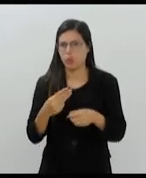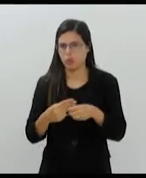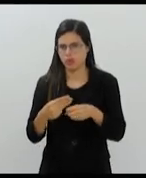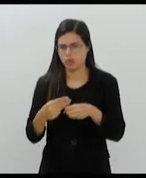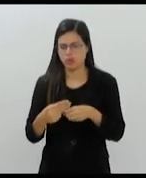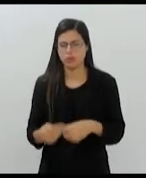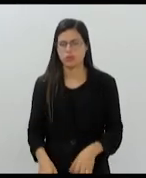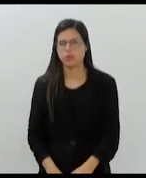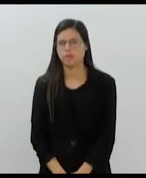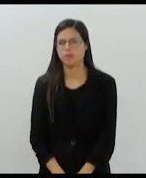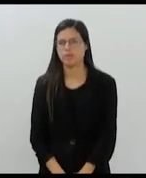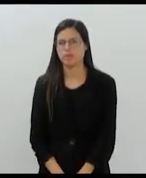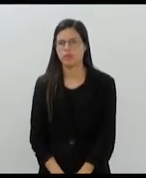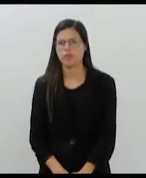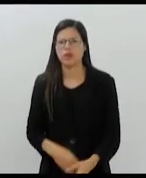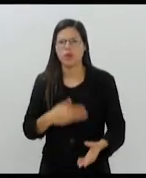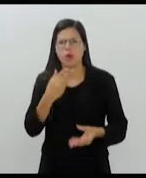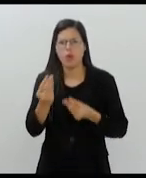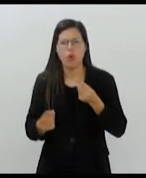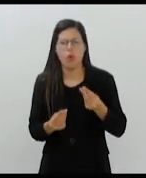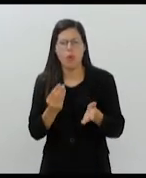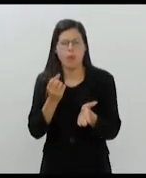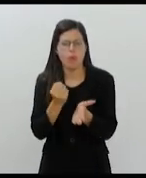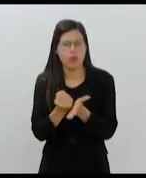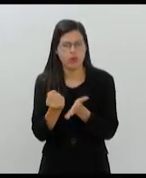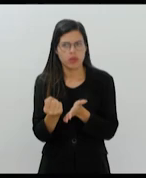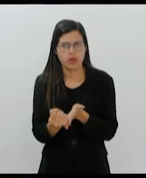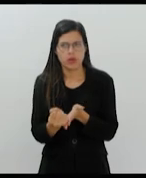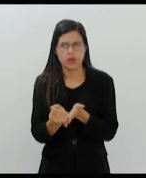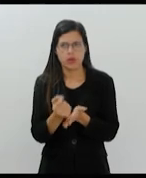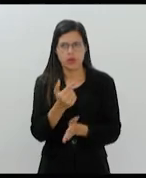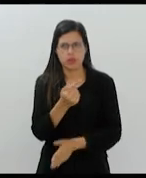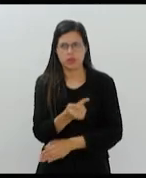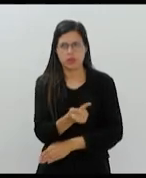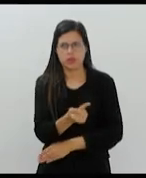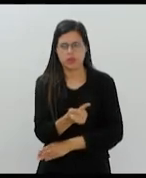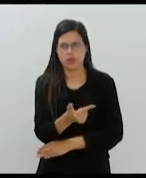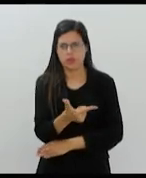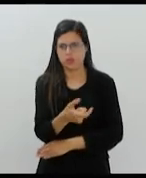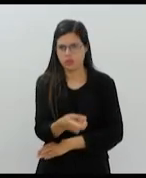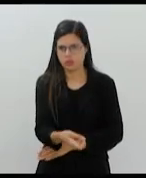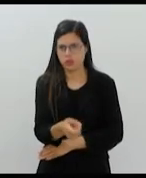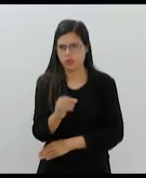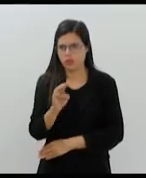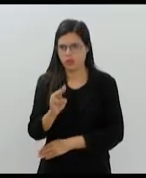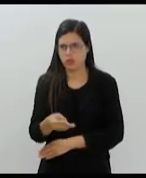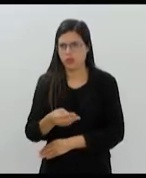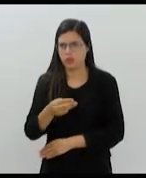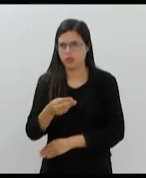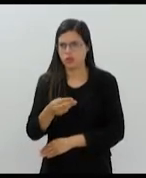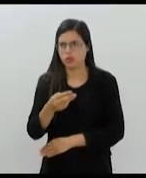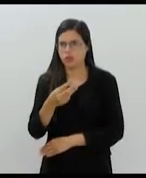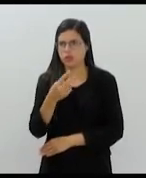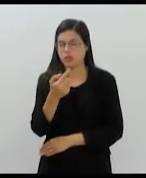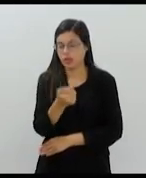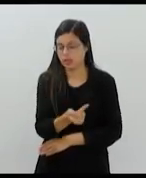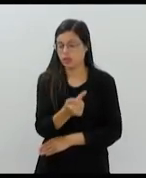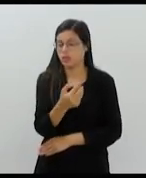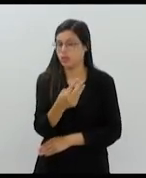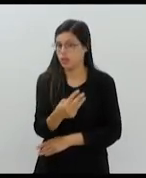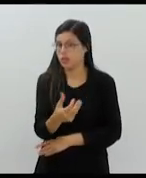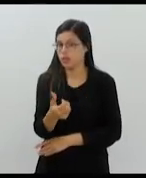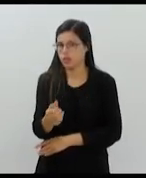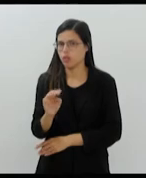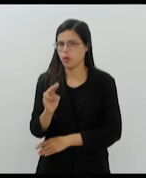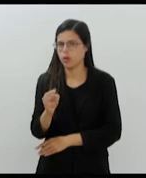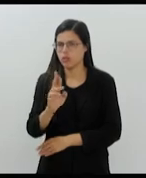municípios. Como contratar 720 milhões de reais, 736 milhões de reais,